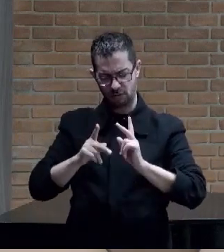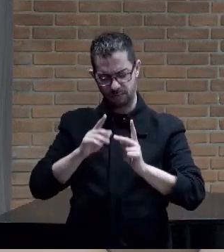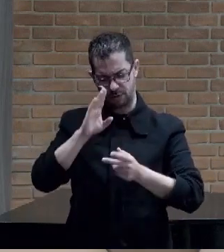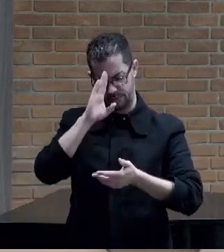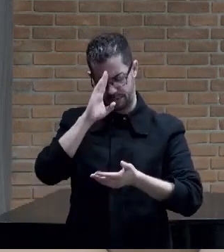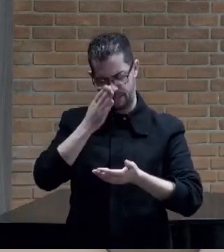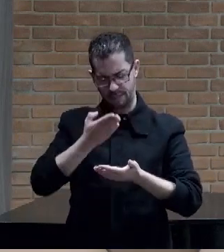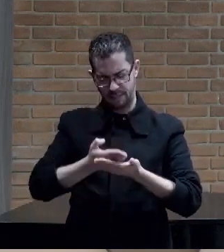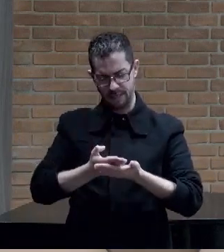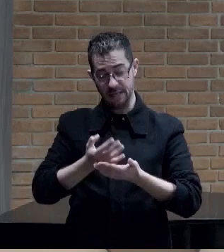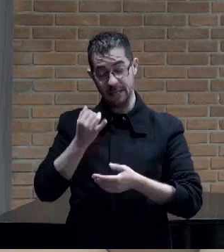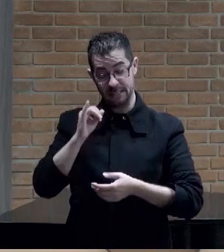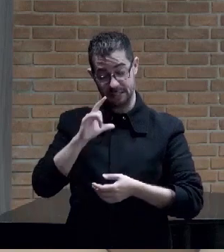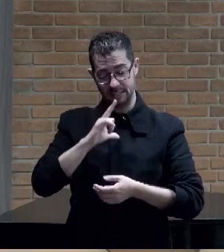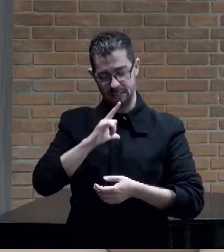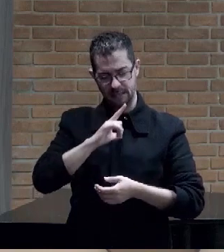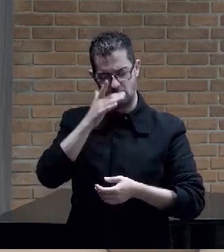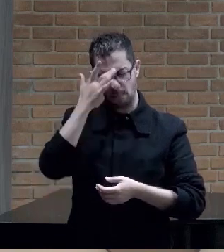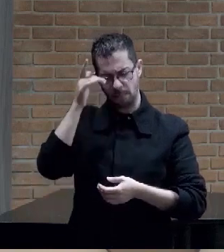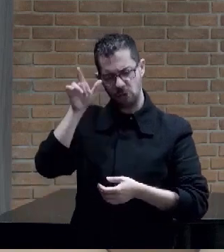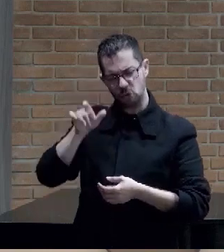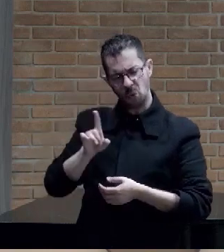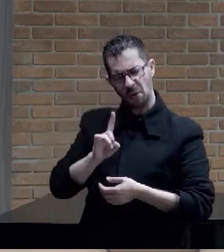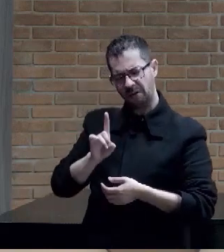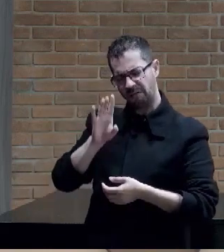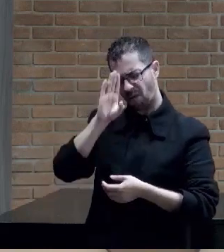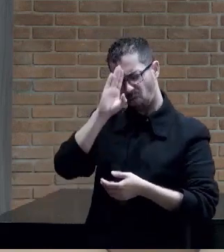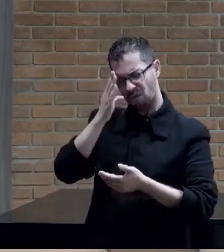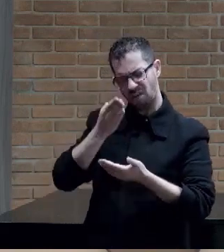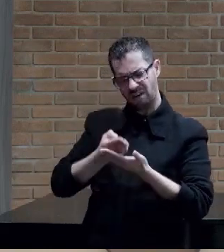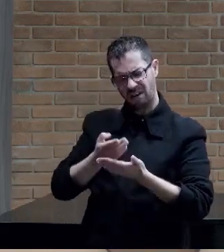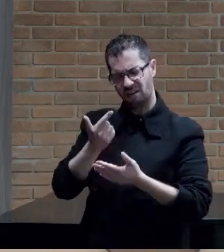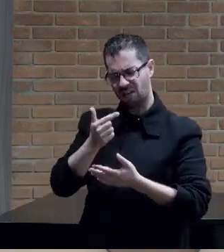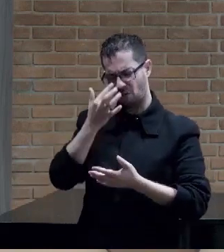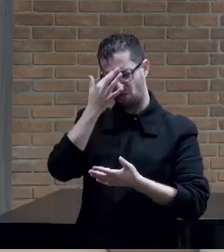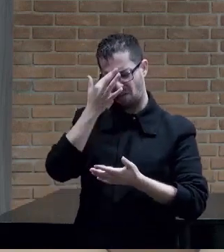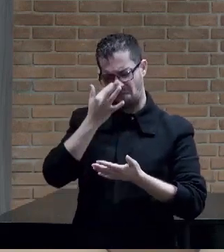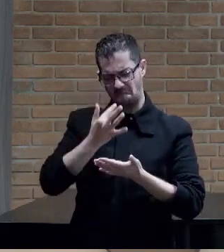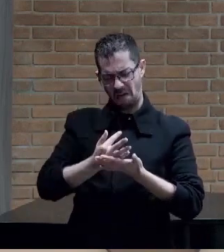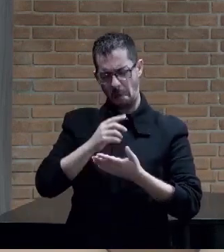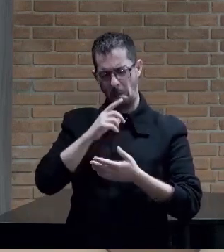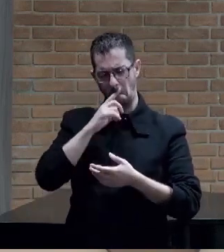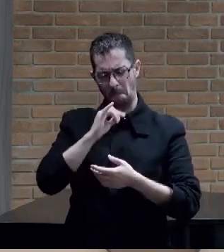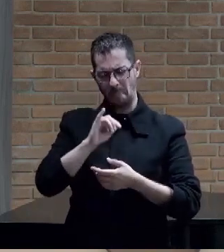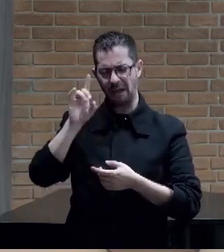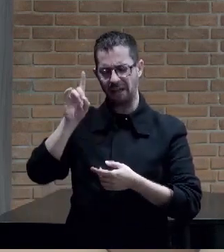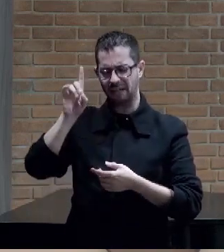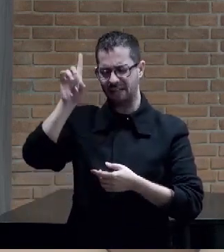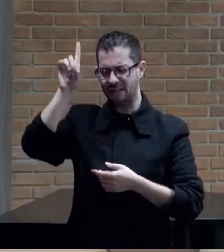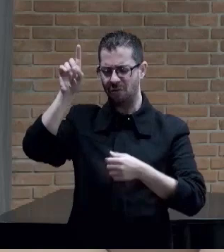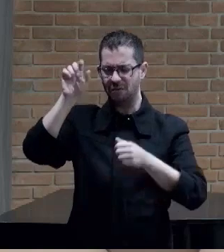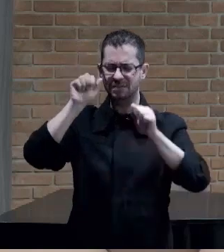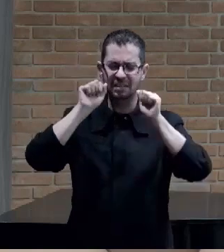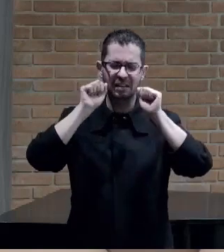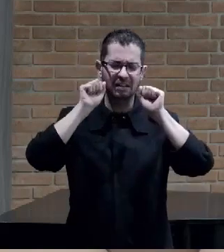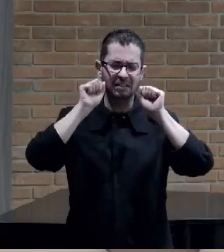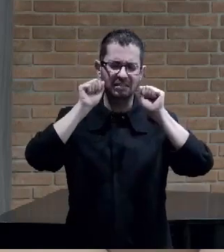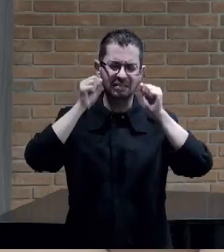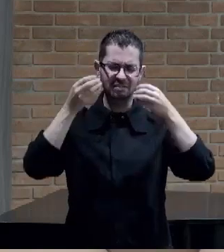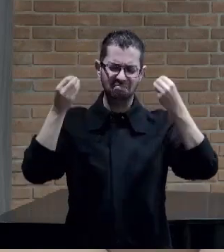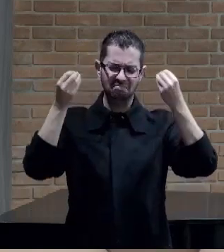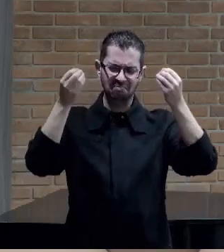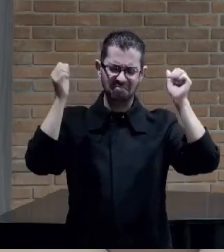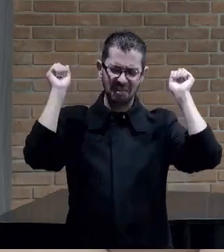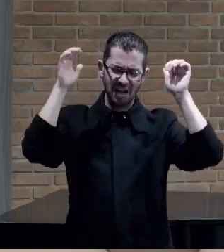há alguém entre nós que não crê ou que não tem fé, Pai, que o Senhor, por misericórdia, derrame fé no coração dessa